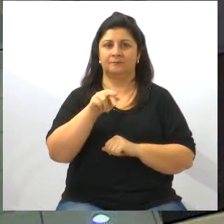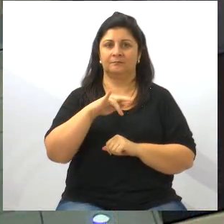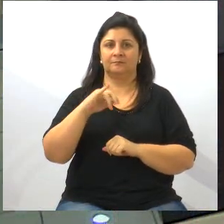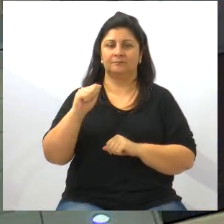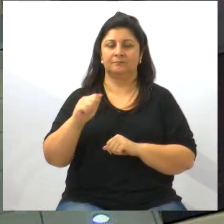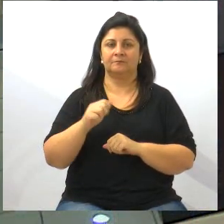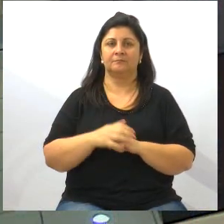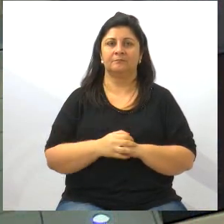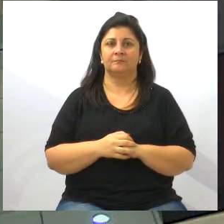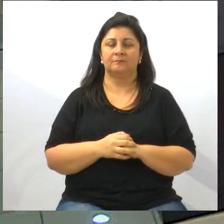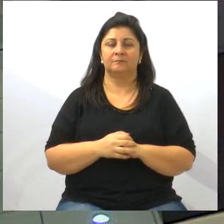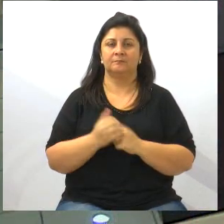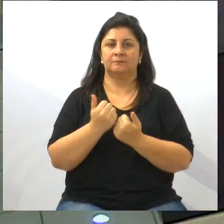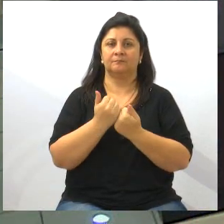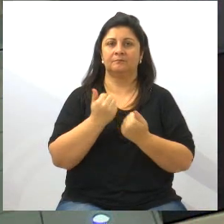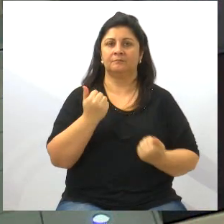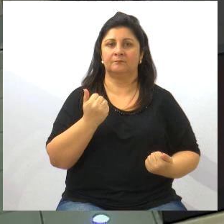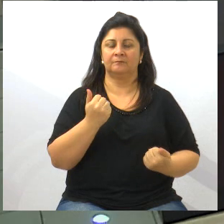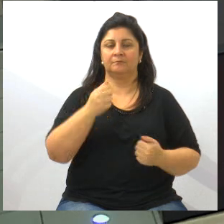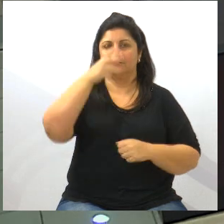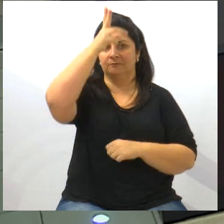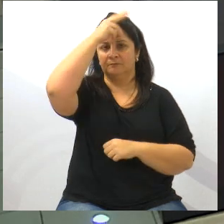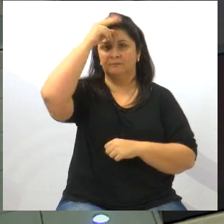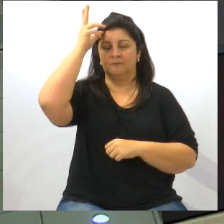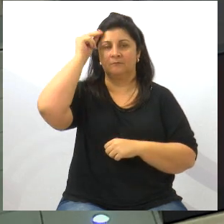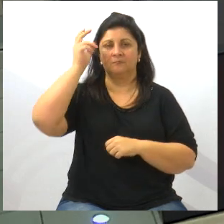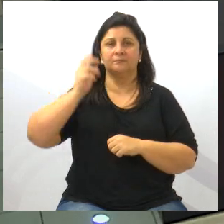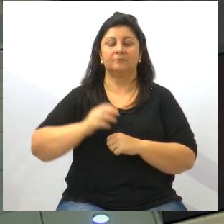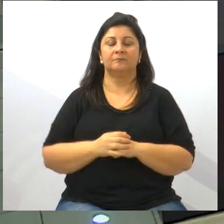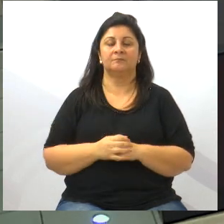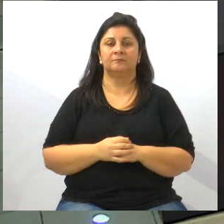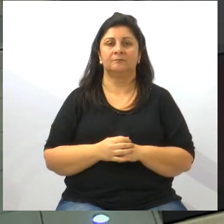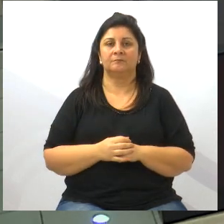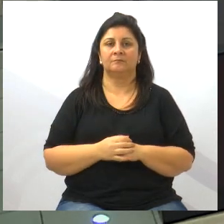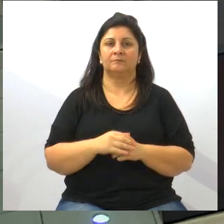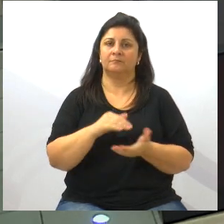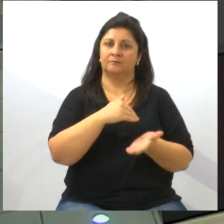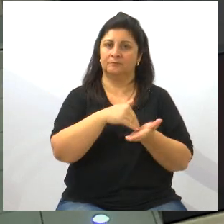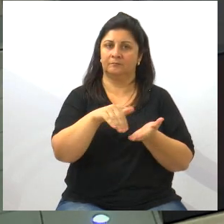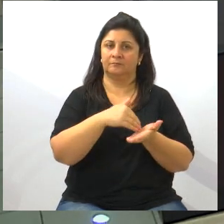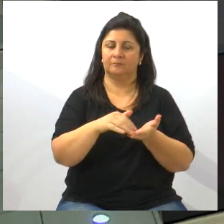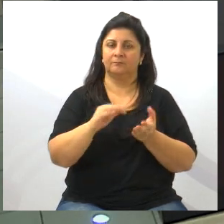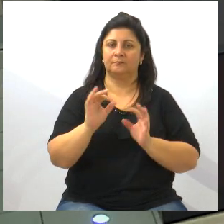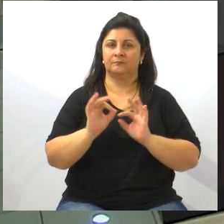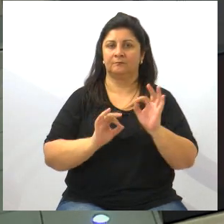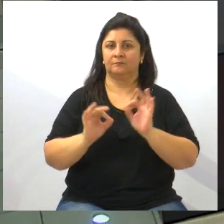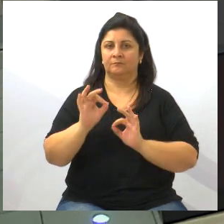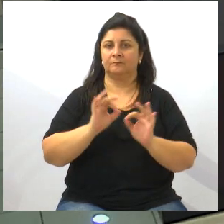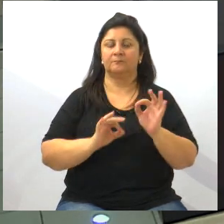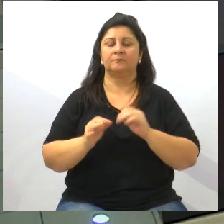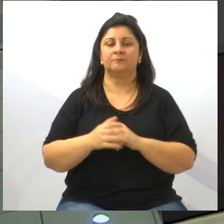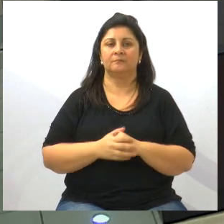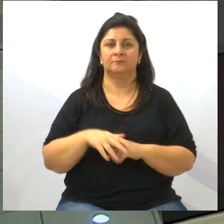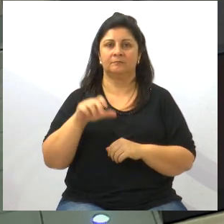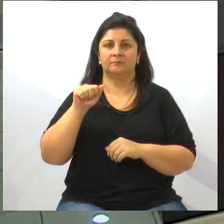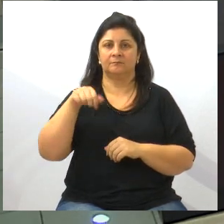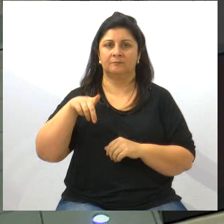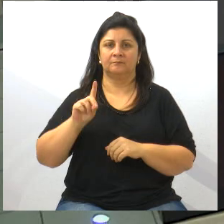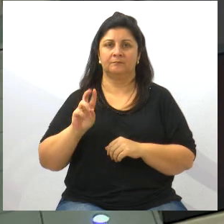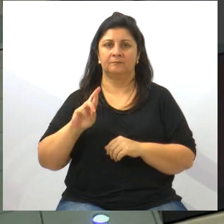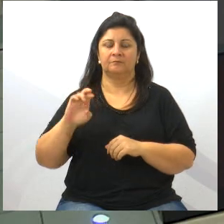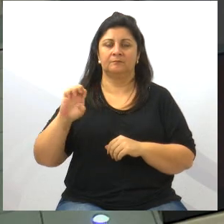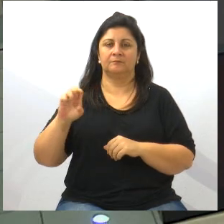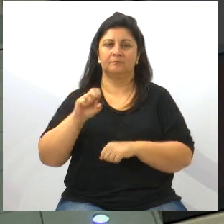mesa, ao vice-prefeito Sazaki, Rosa, da Secretaria de Planejamento, André, do